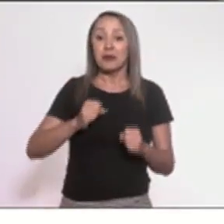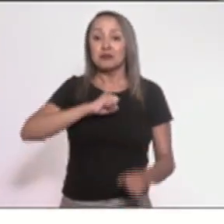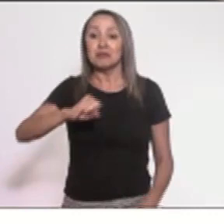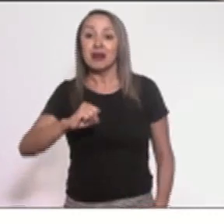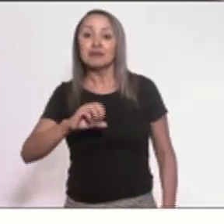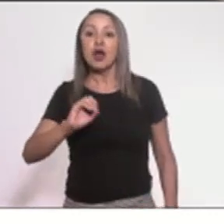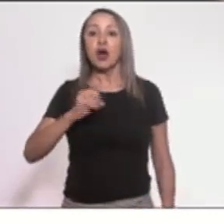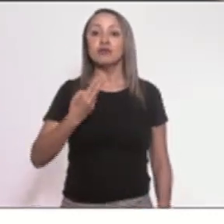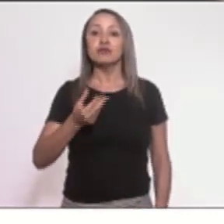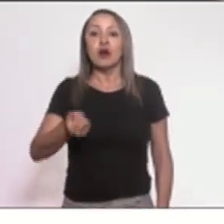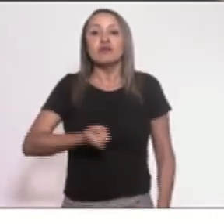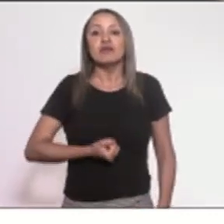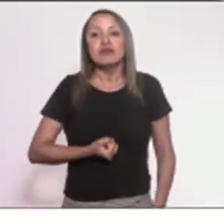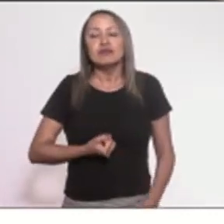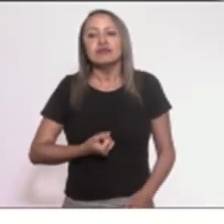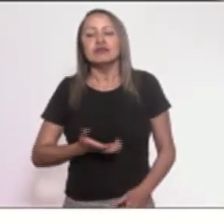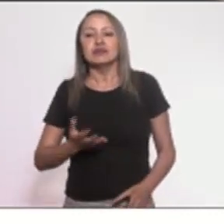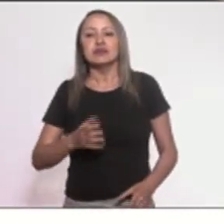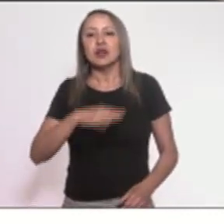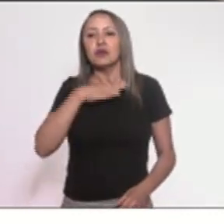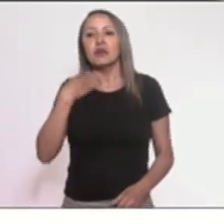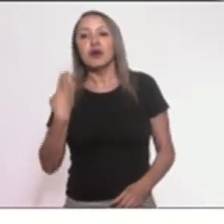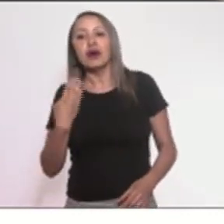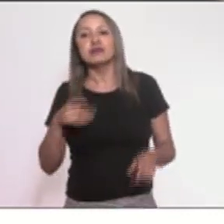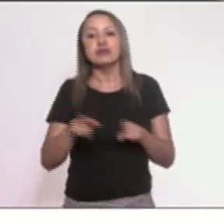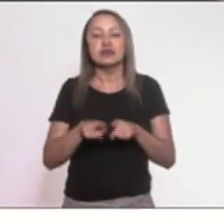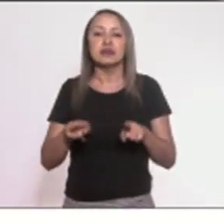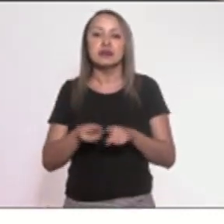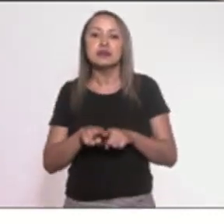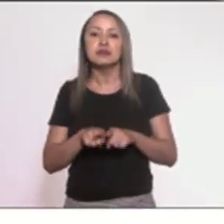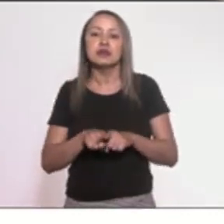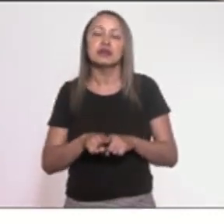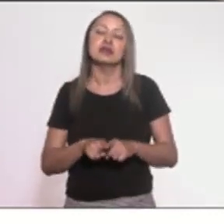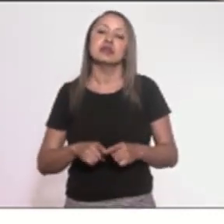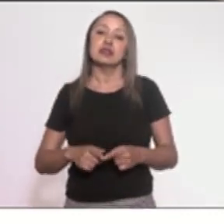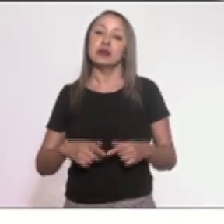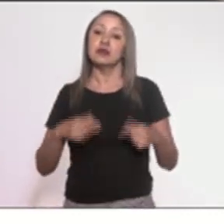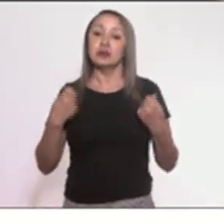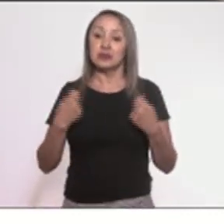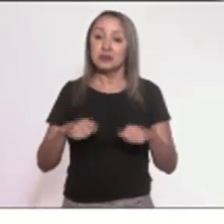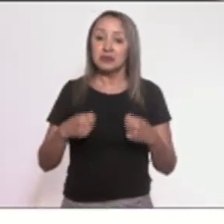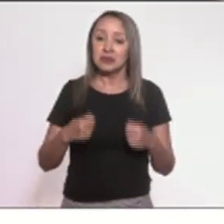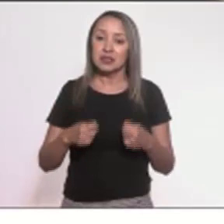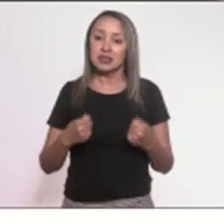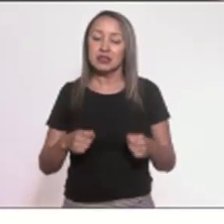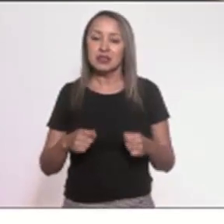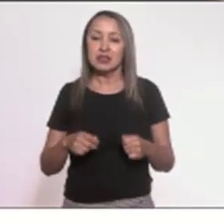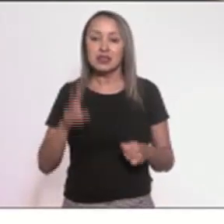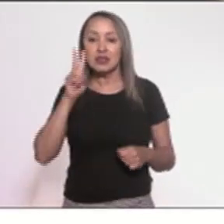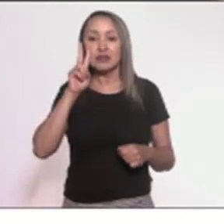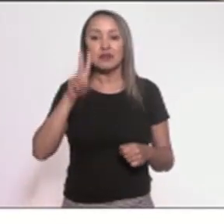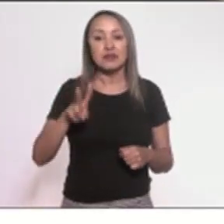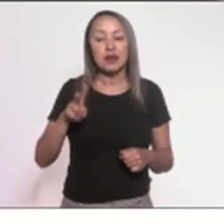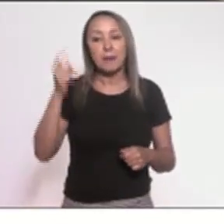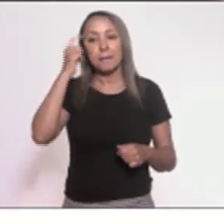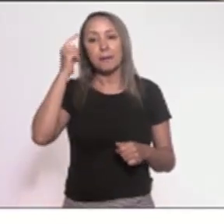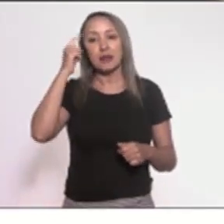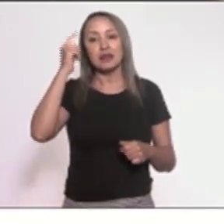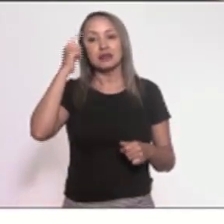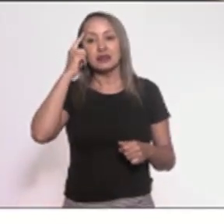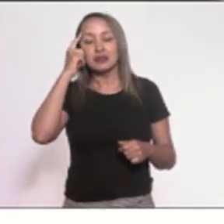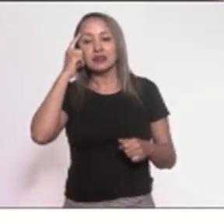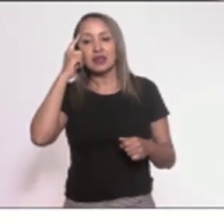dúvida nenhuma, todos os agentes da segurança pública se colocam aí numa situação de vulnerabilidade. Por